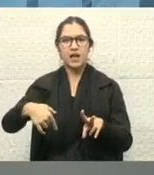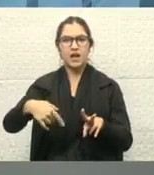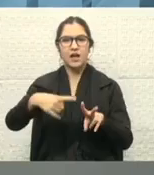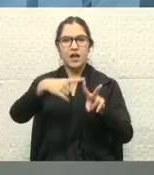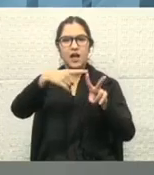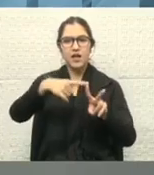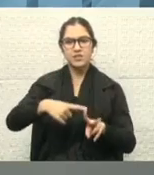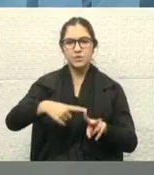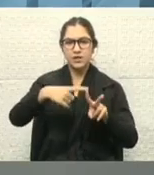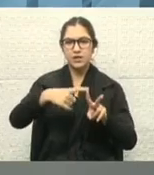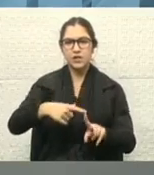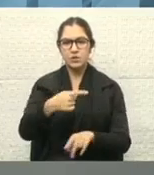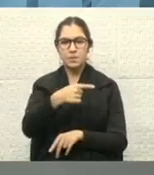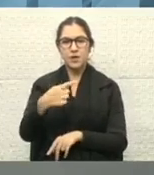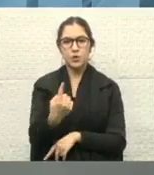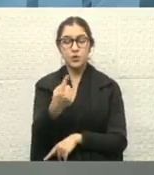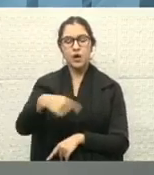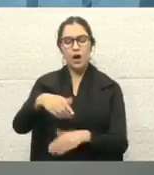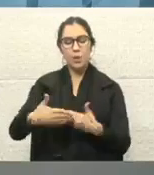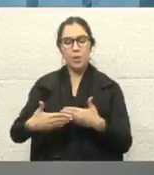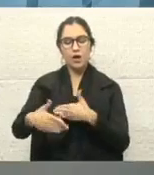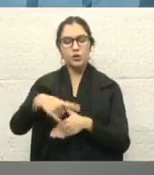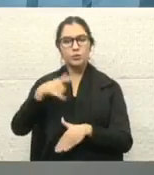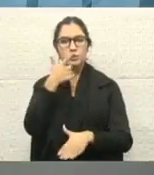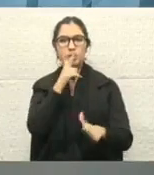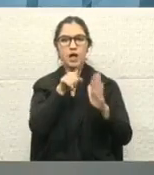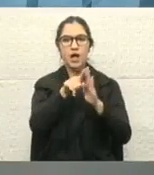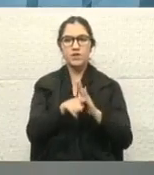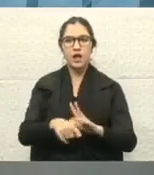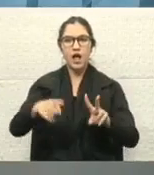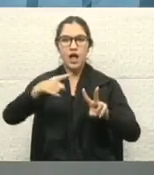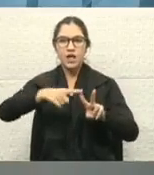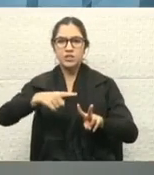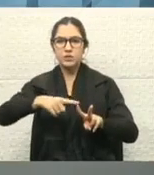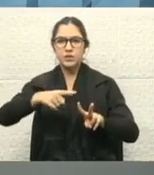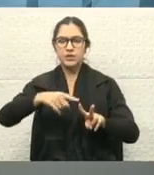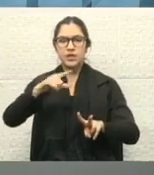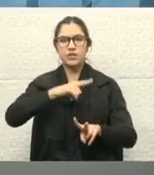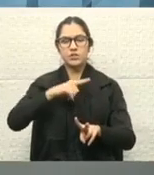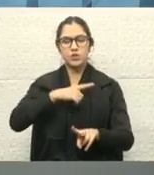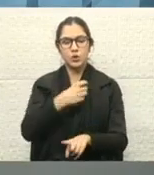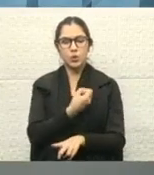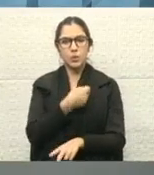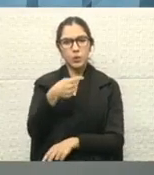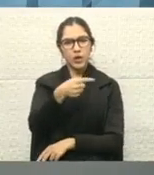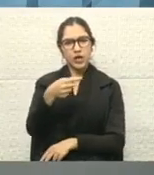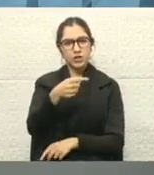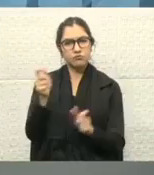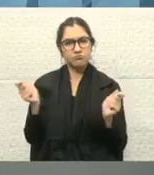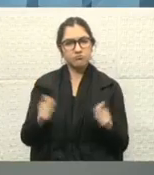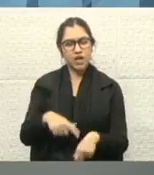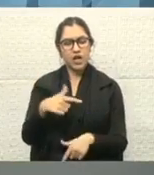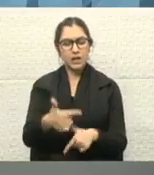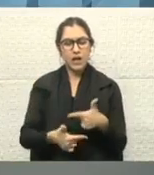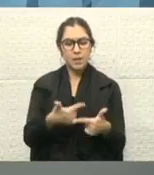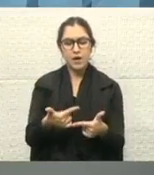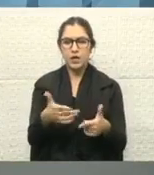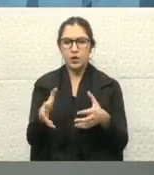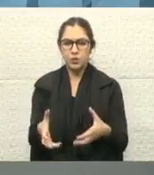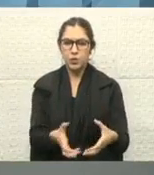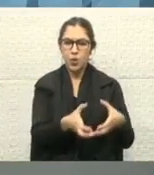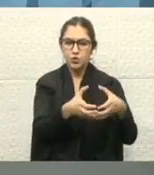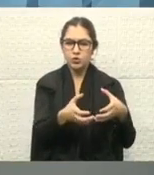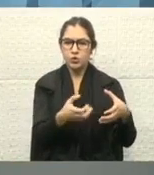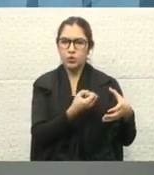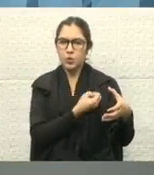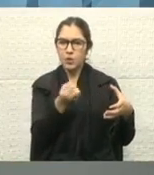1. E a partir dela nós conseguimos avaliar raízes quadradas de números negativos. Então, trabalhando não mais no conjunto